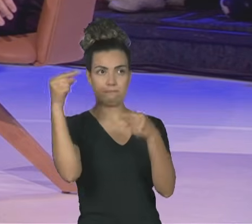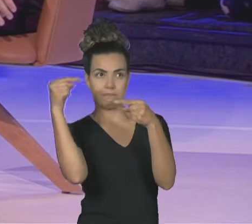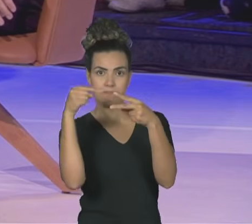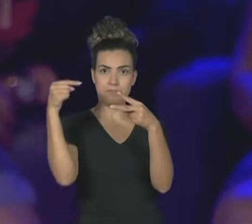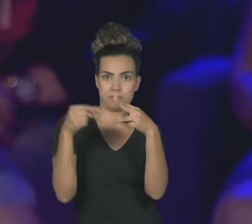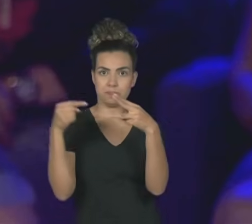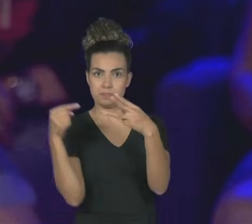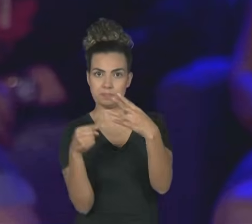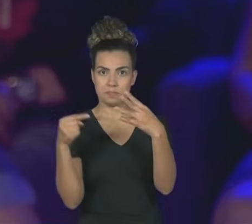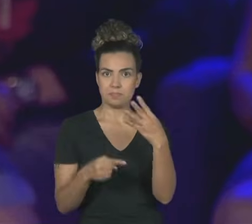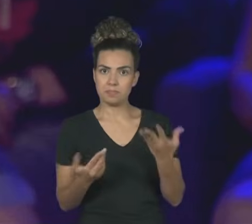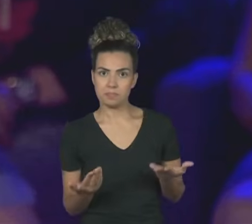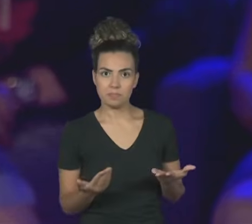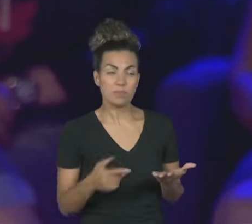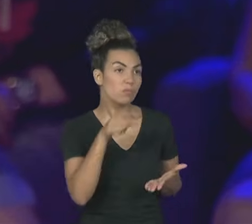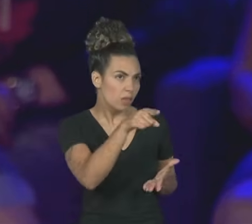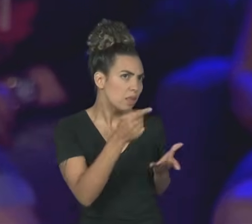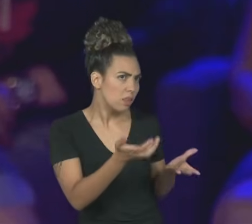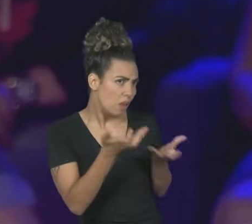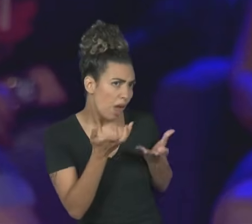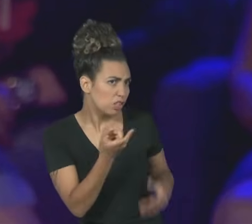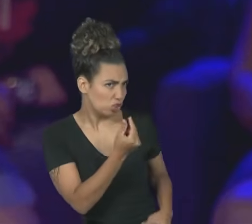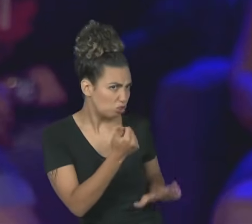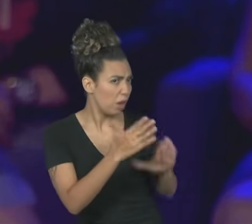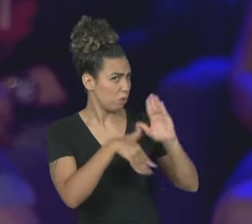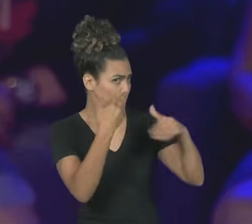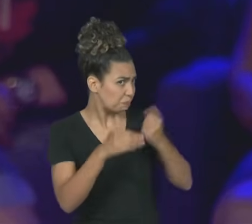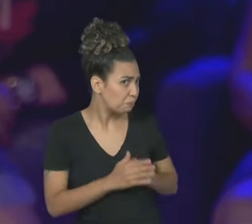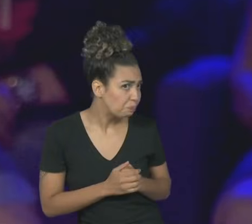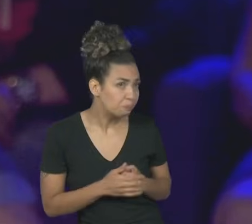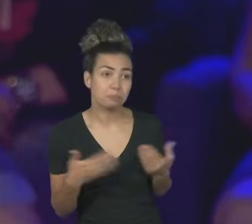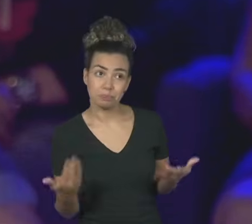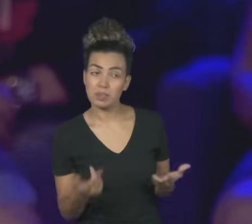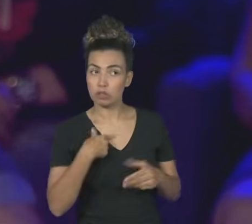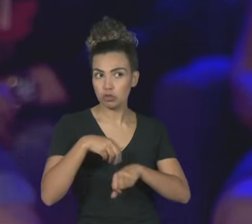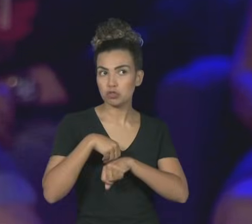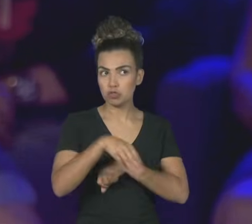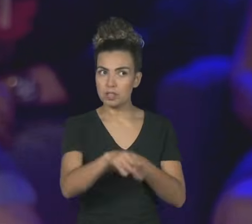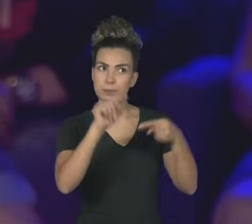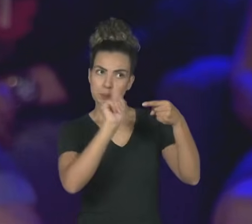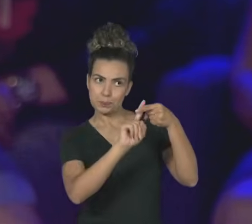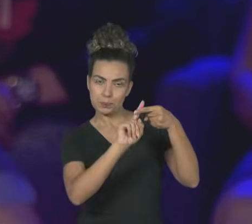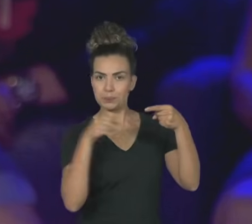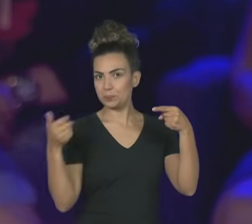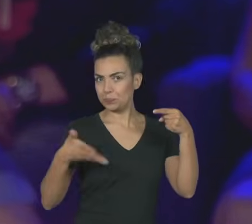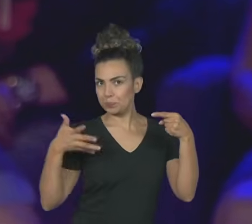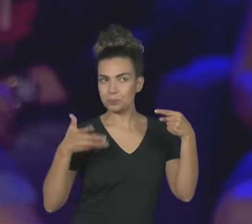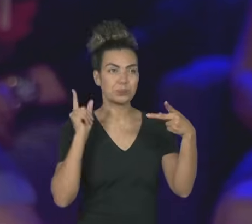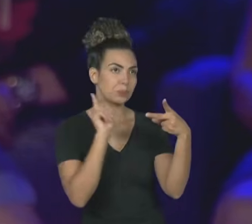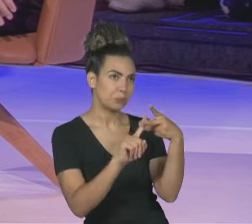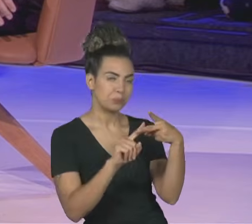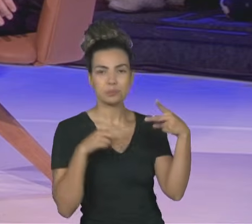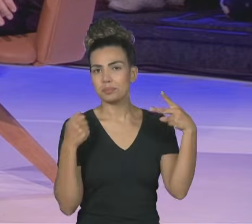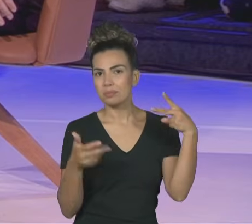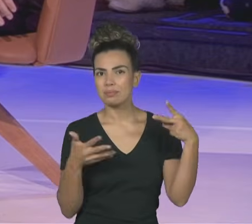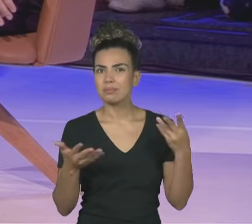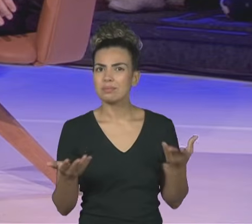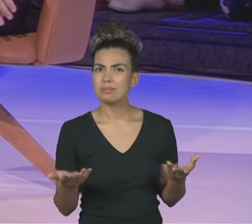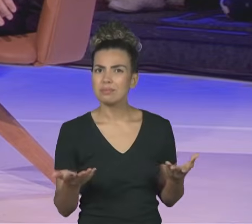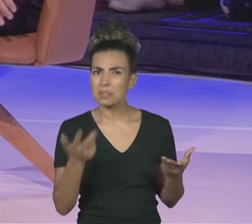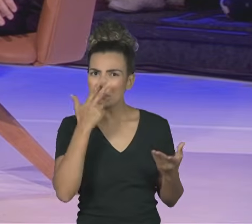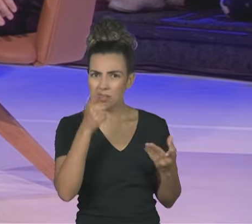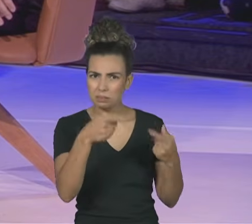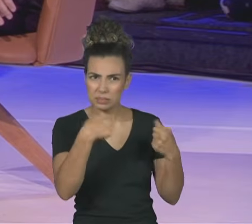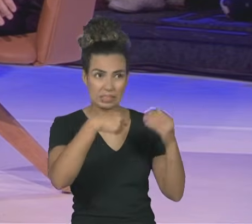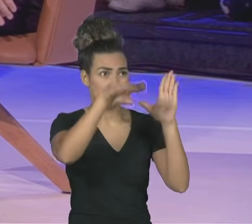dinheiro. Você quer não sei o quê? E é tão mais bonito, né? Uma caminhada interna pelo ser humano, né? Por que